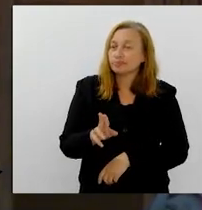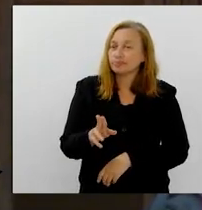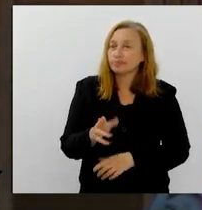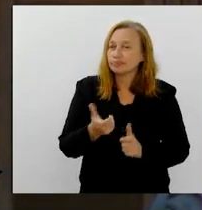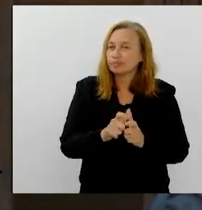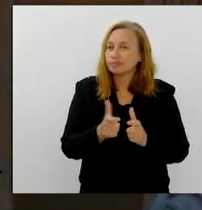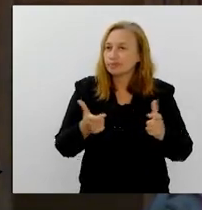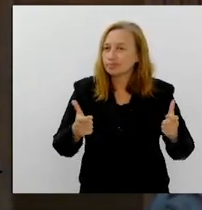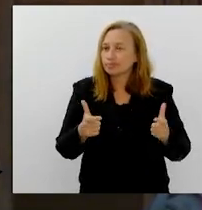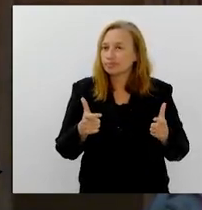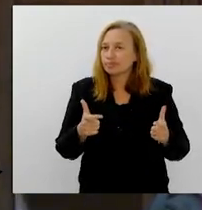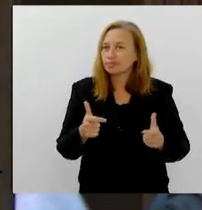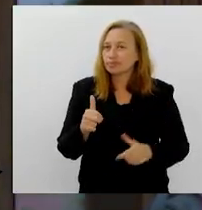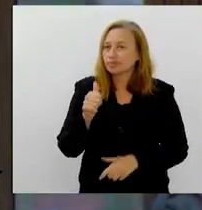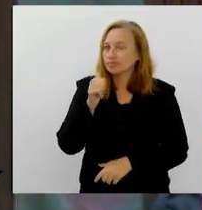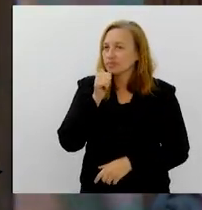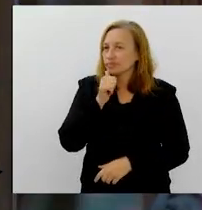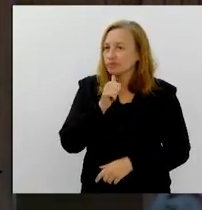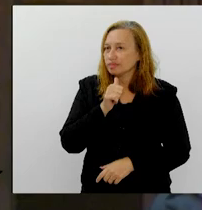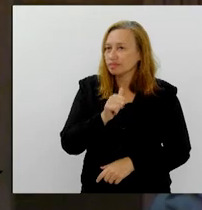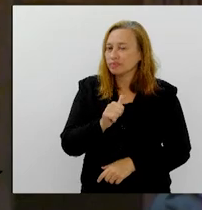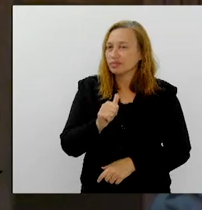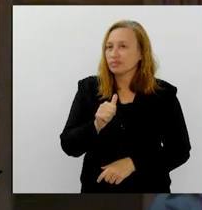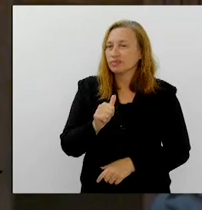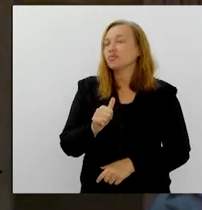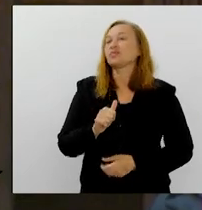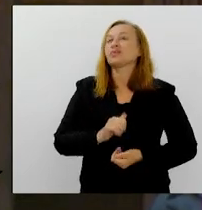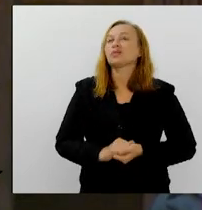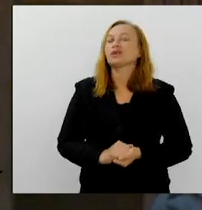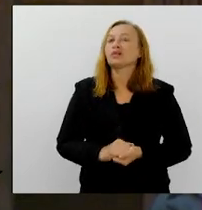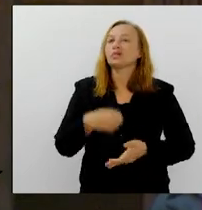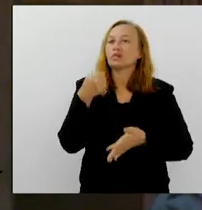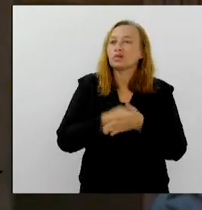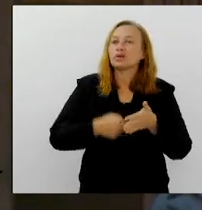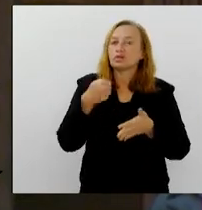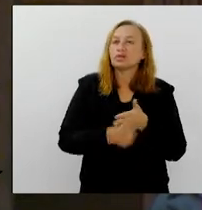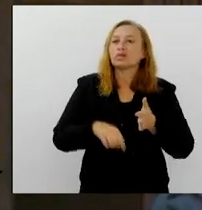grande feminista, lutadora dos direitos humanos,